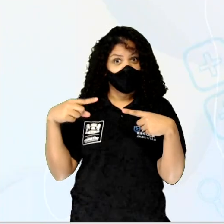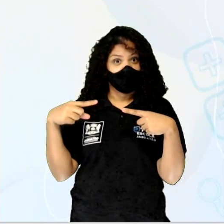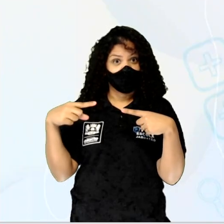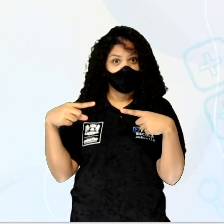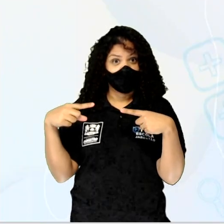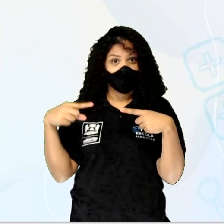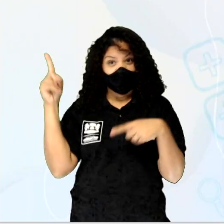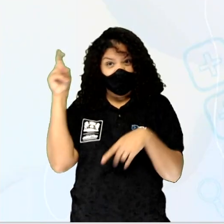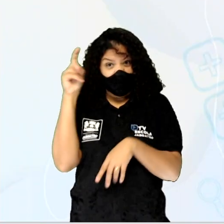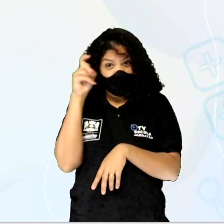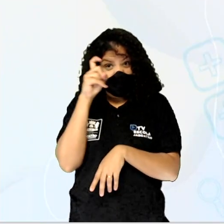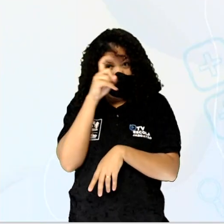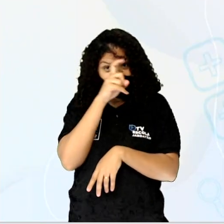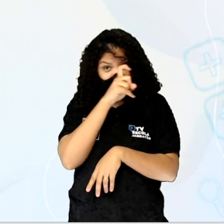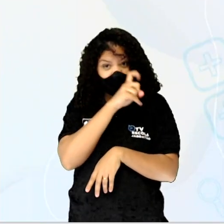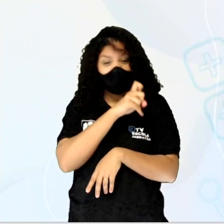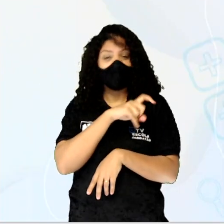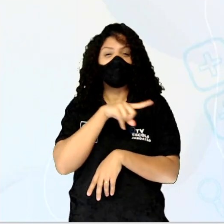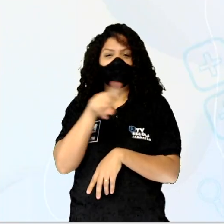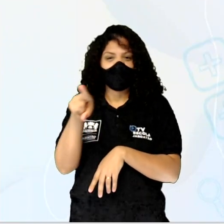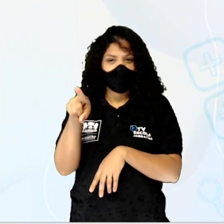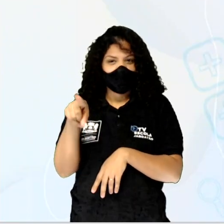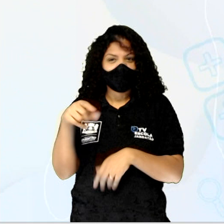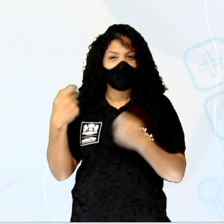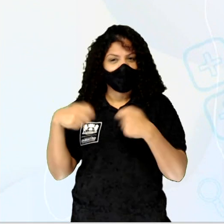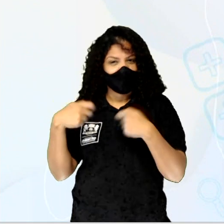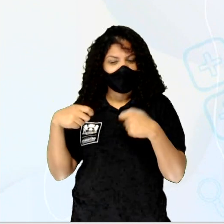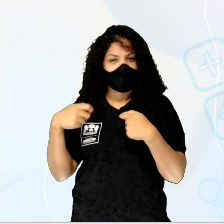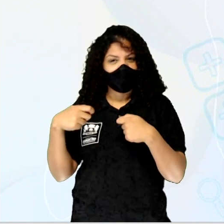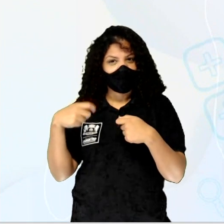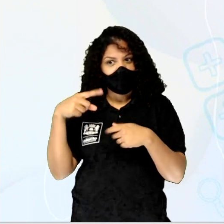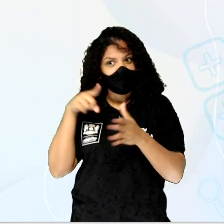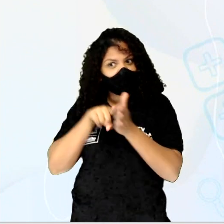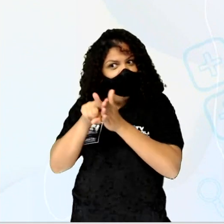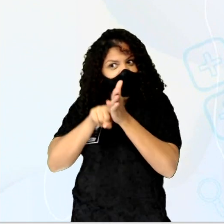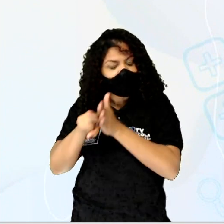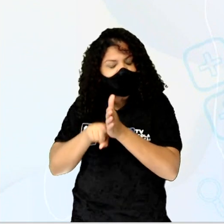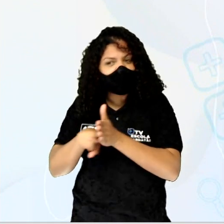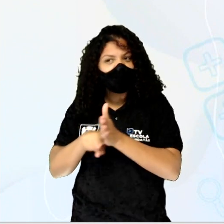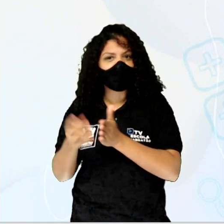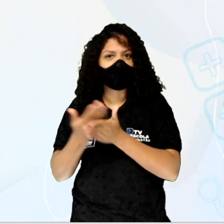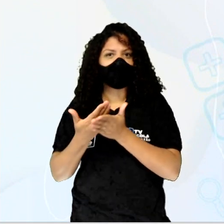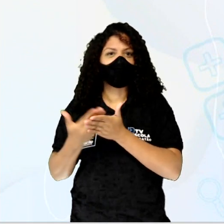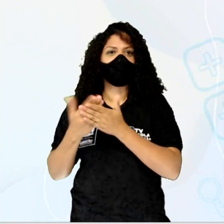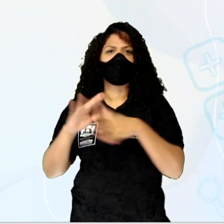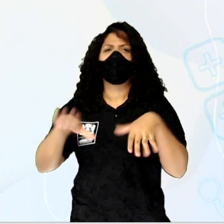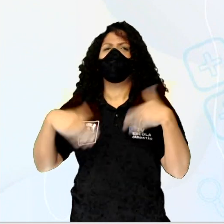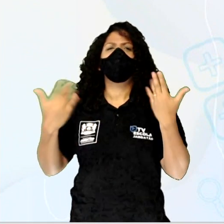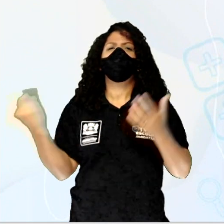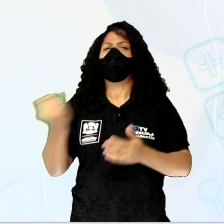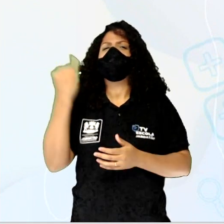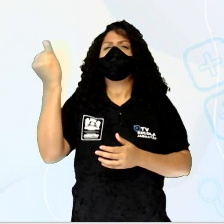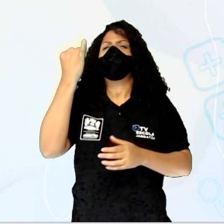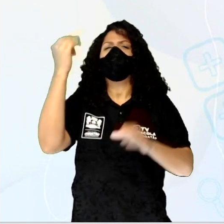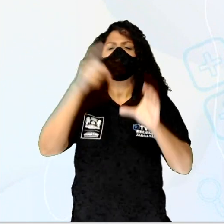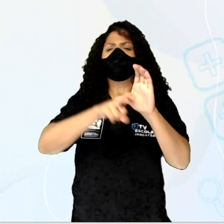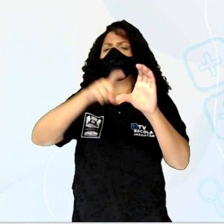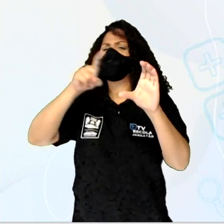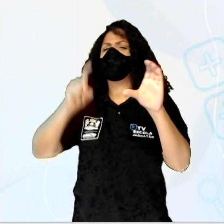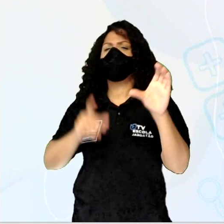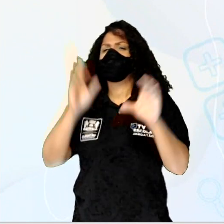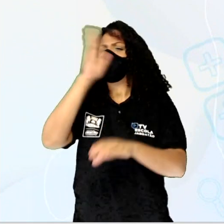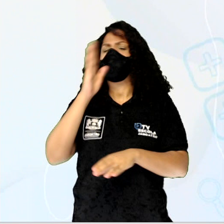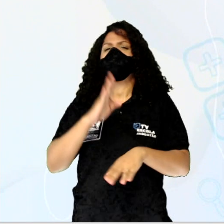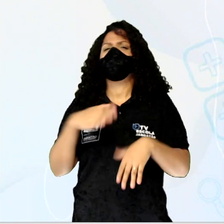assim suar, né? Para responder. Então, qual foi a importância da independência do Brasil? Né? O que